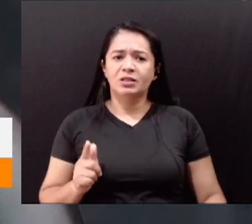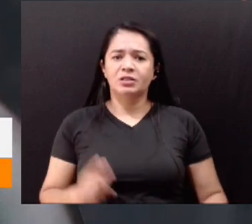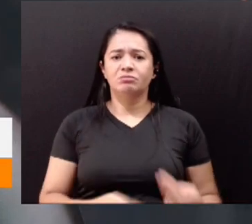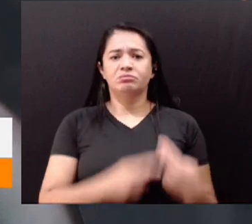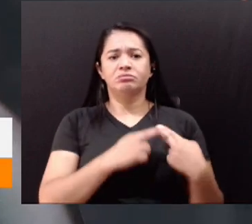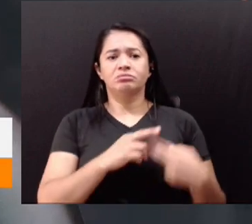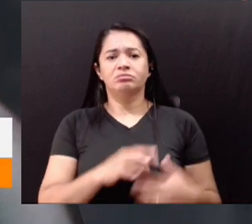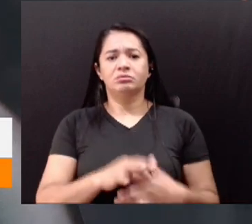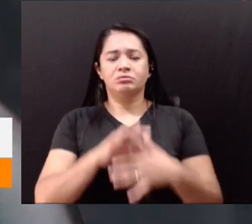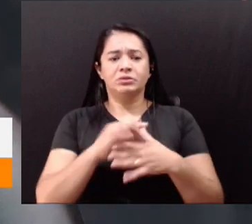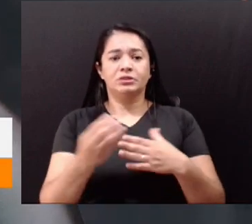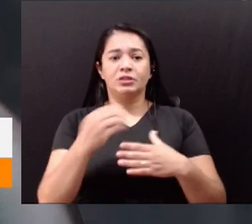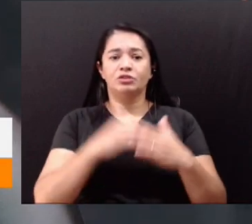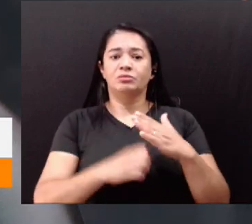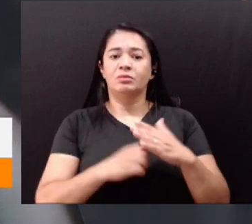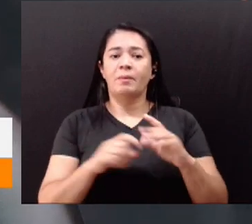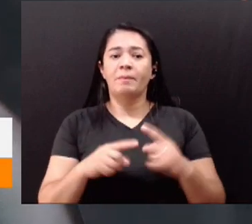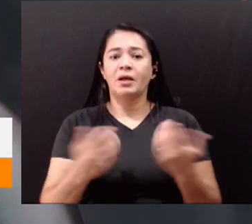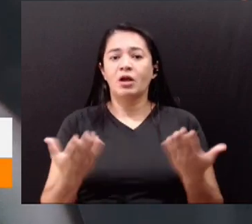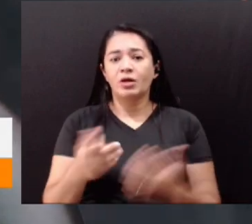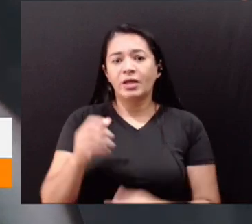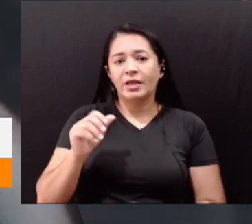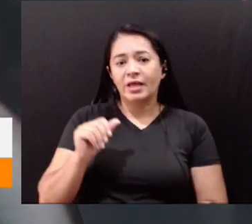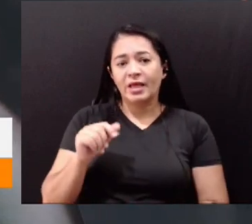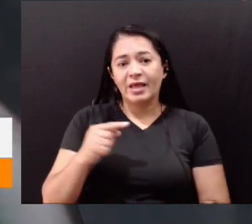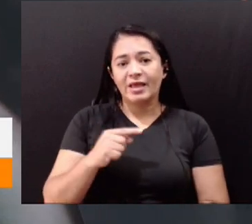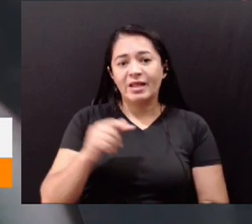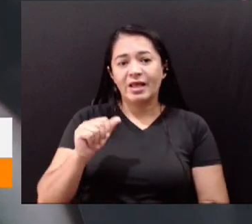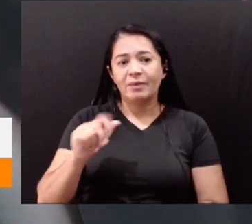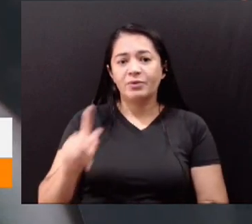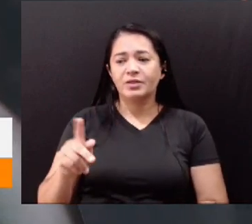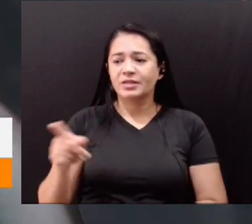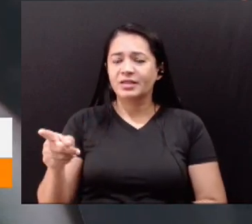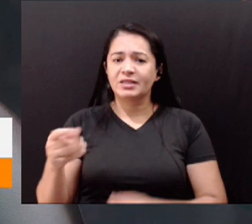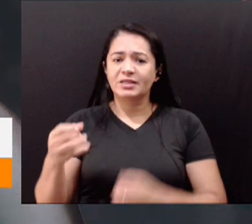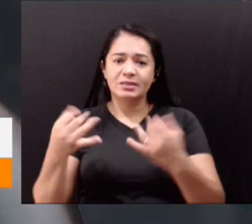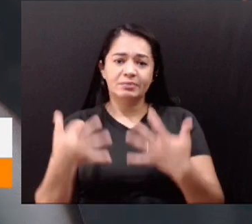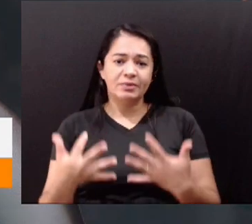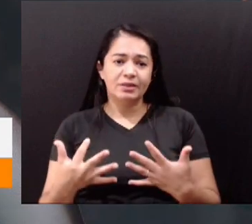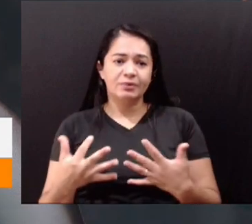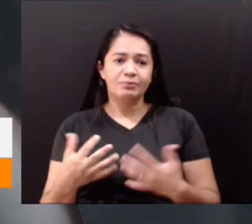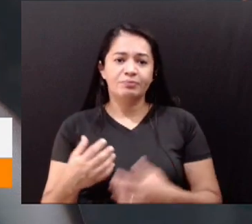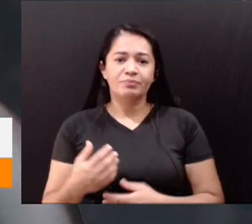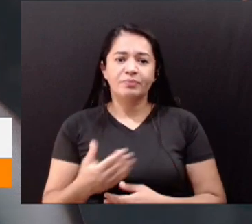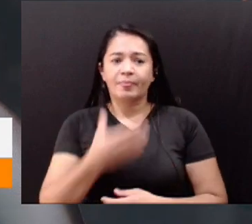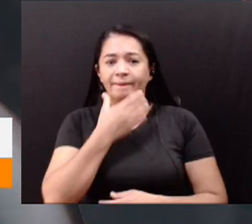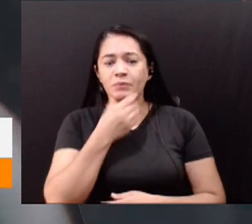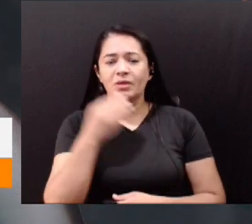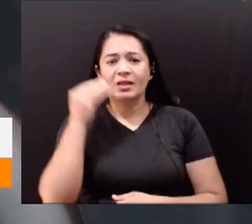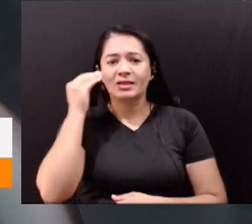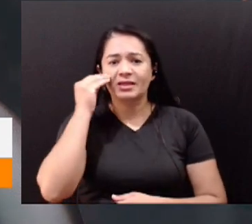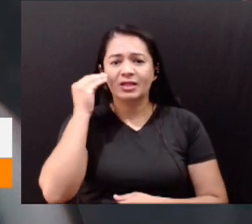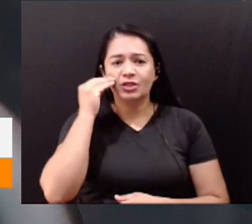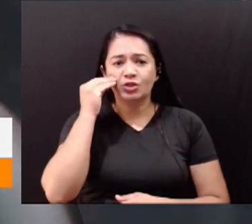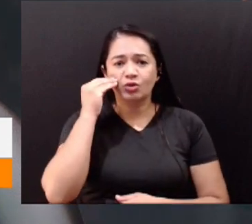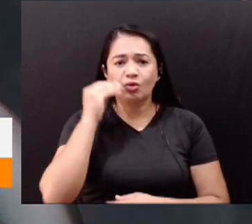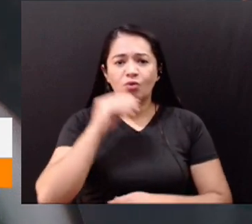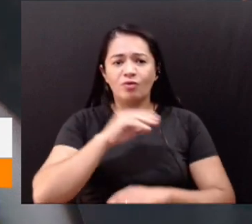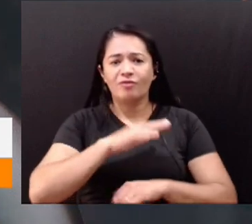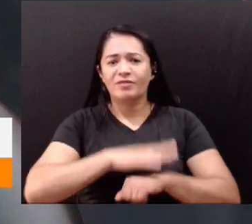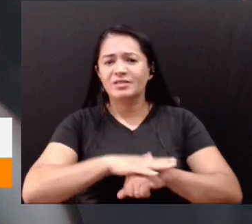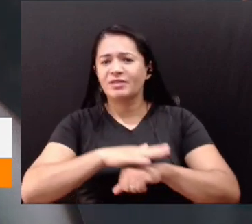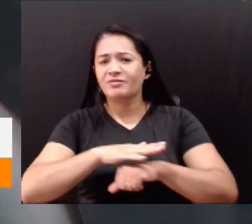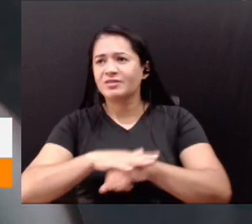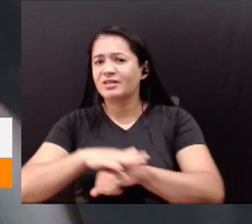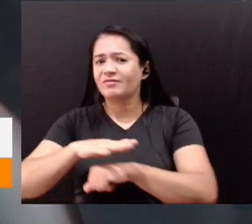ele estava aposentado e ele fala que ele tentou se ocupar de várias maneiras, viajou, fez isso, fez aquilo,